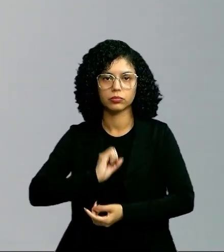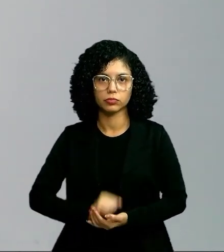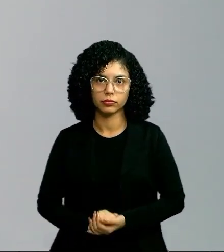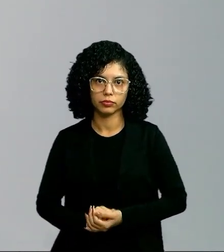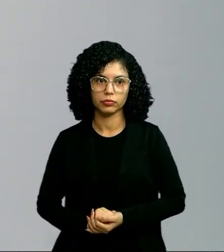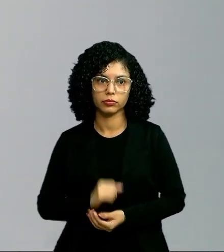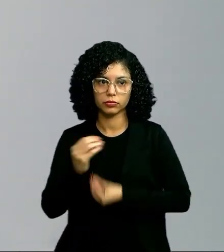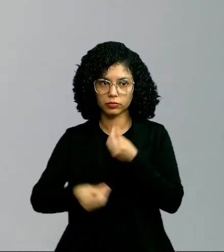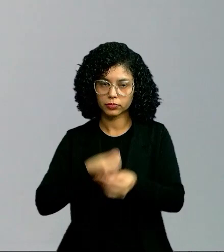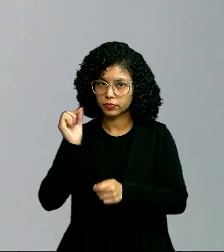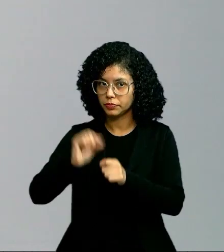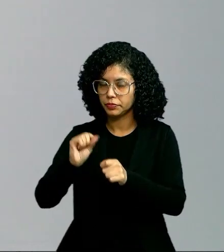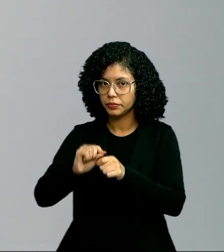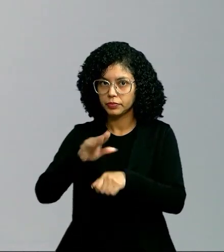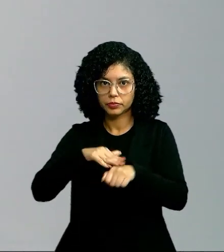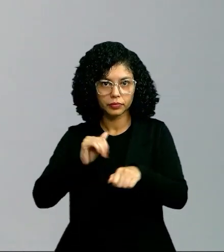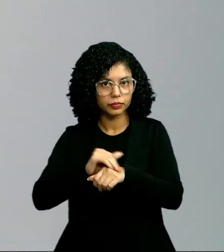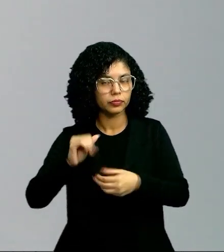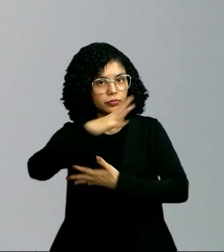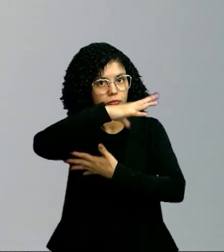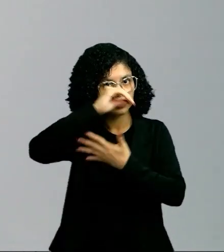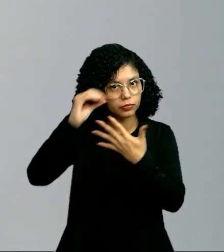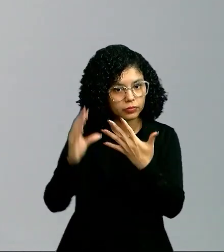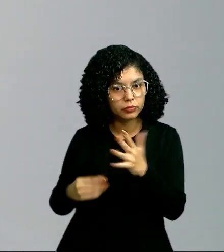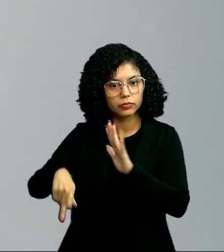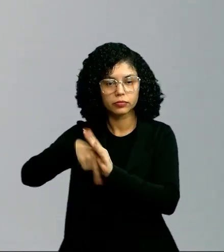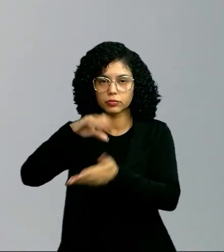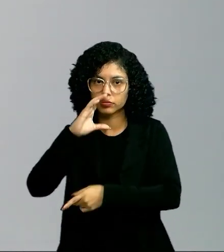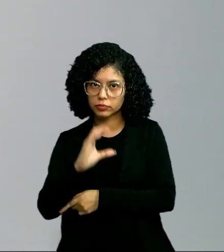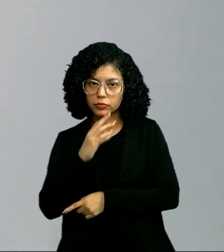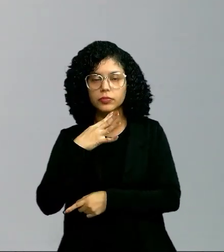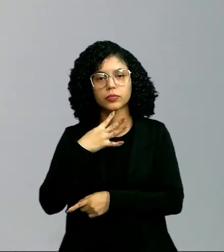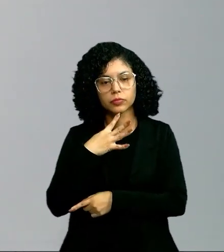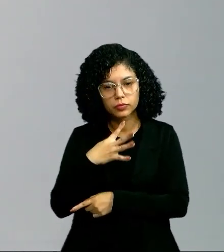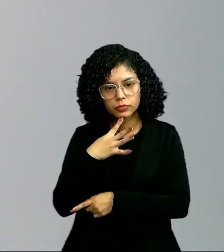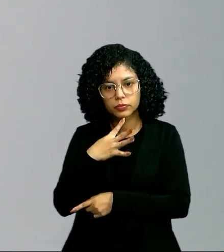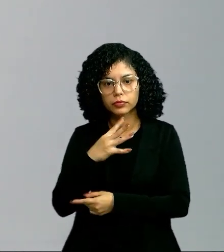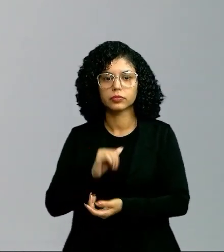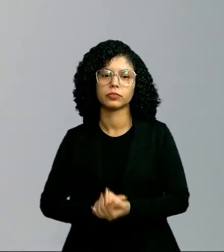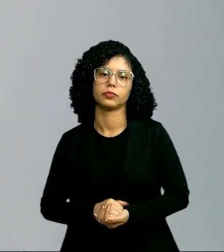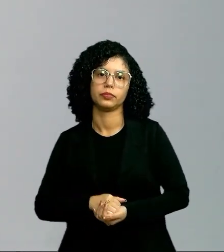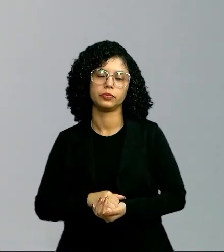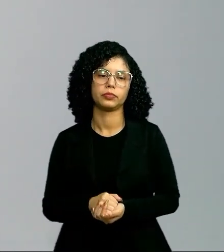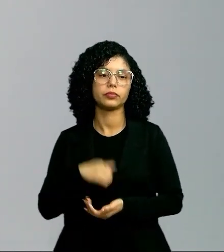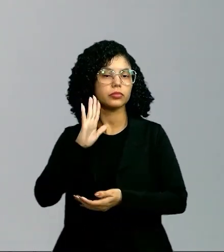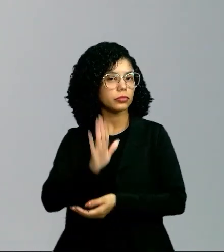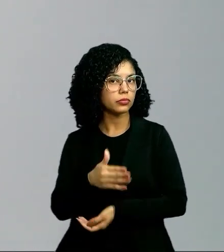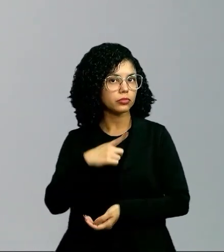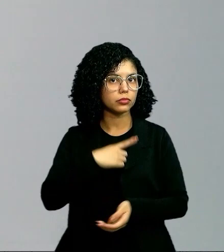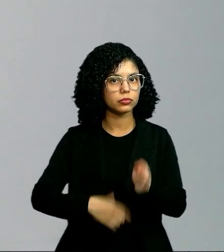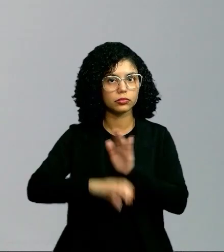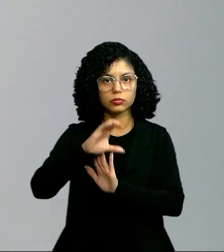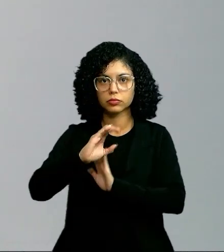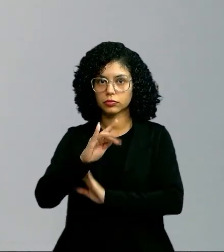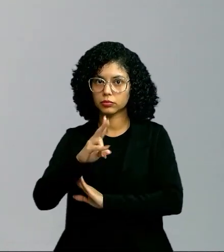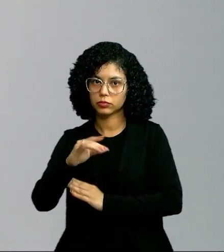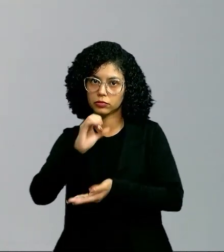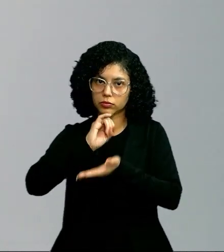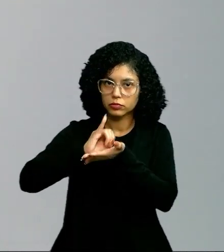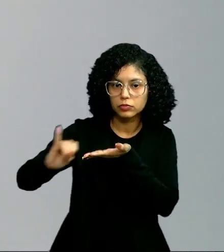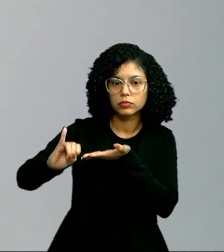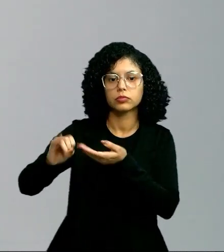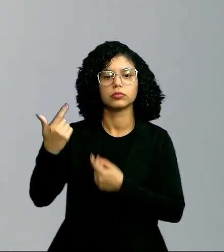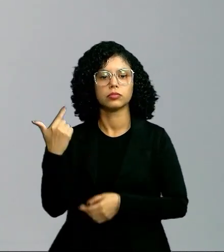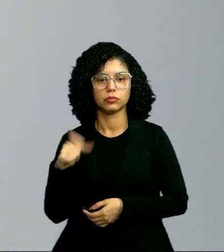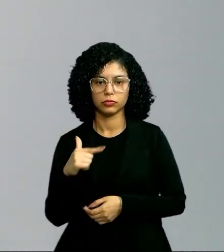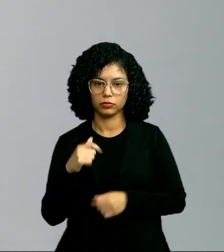de carbono para fazer as chamadas cadeias carbônicas que nós costumamos dizer, tá? Já os compostos inorgânicos,